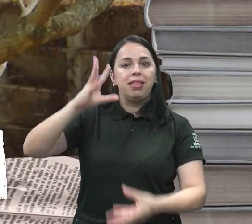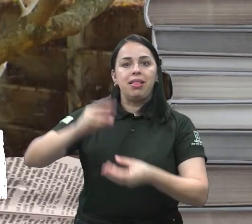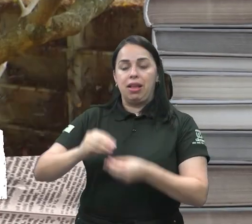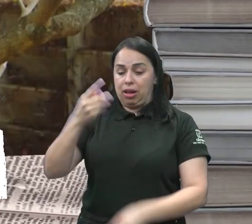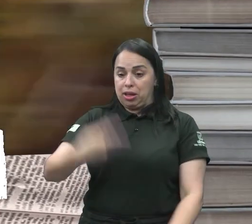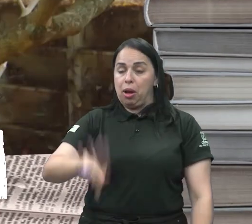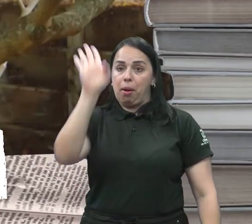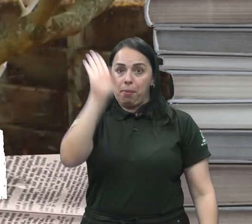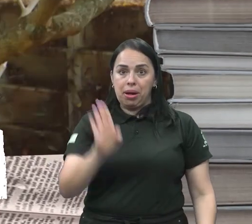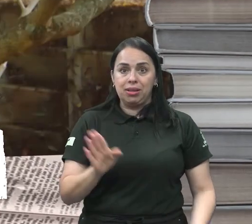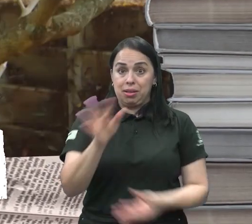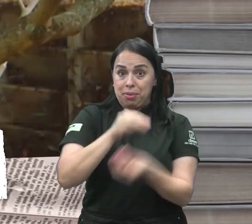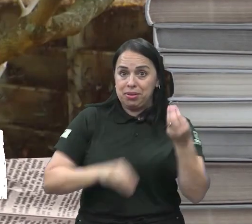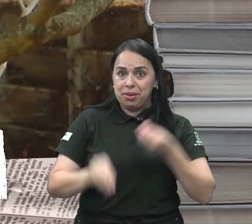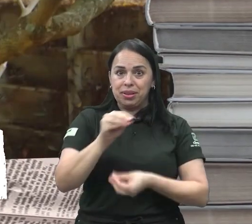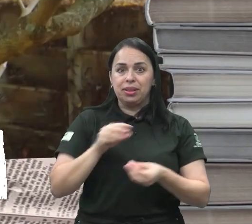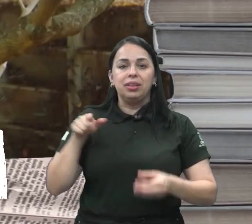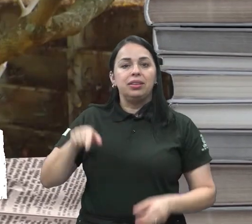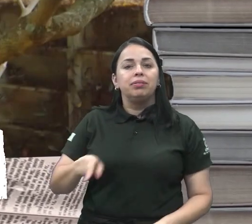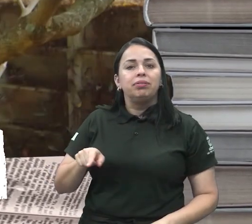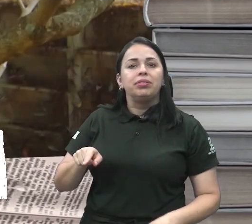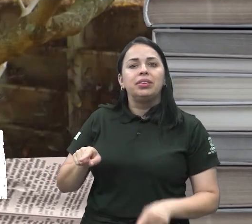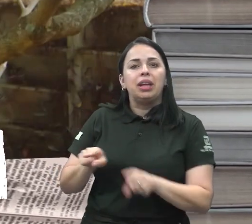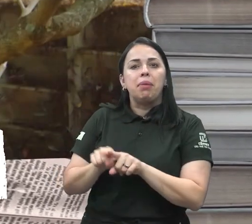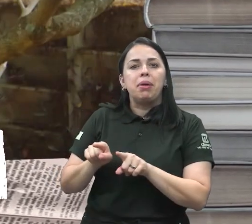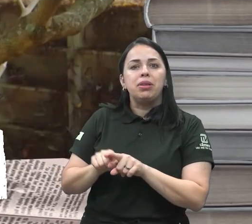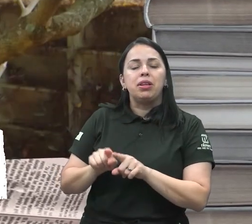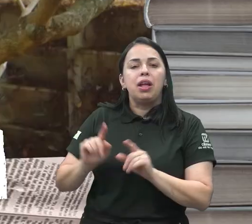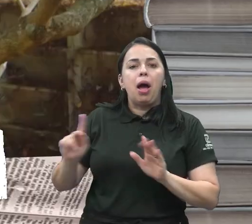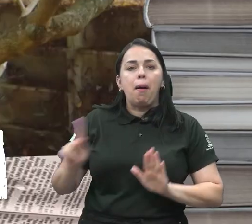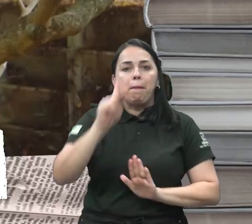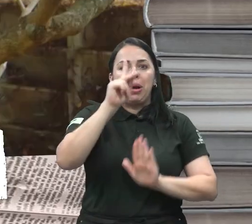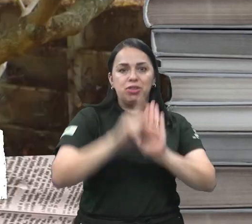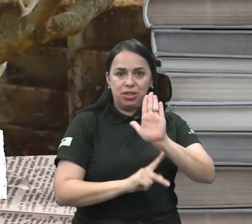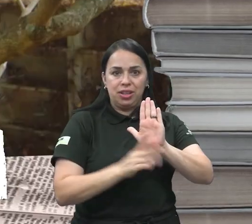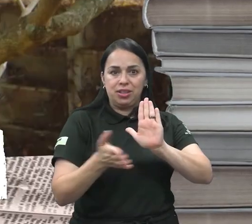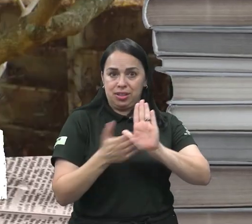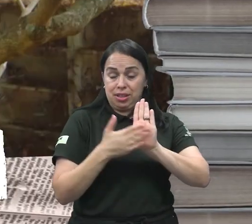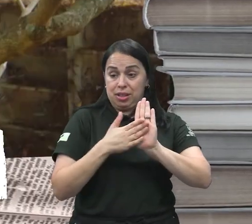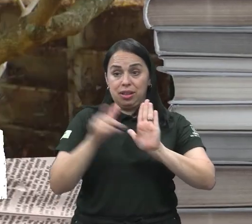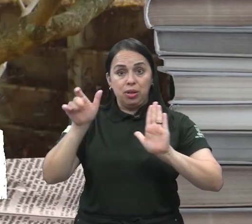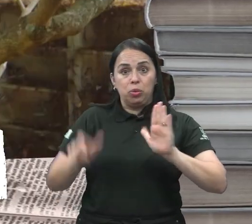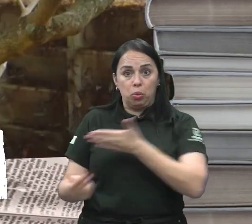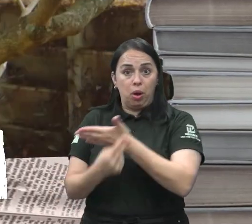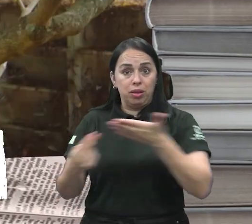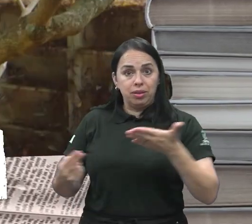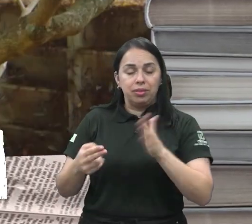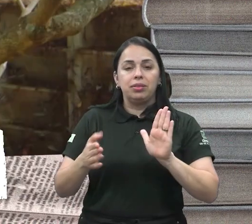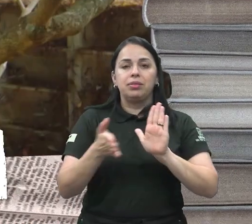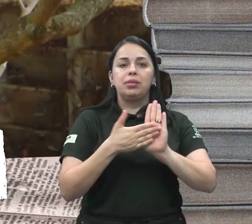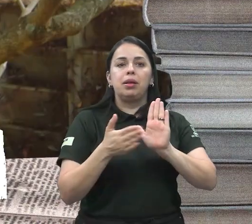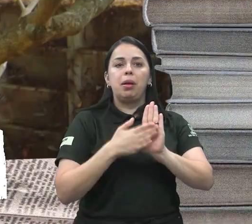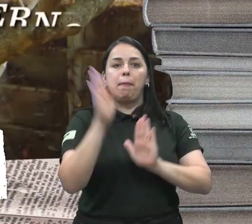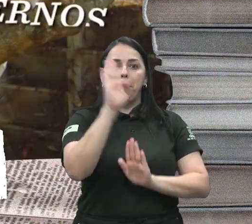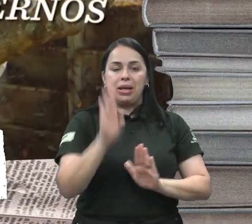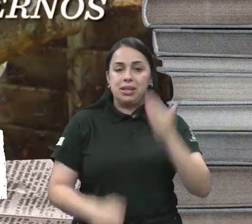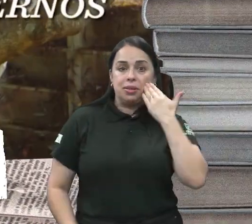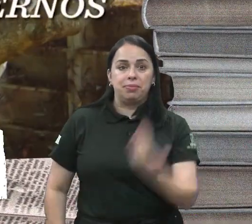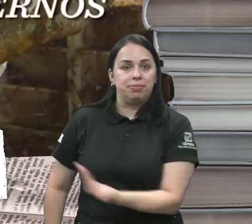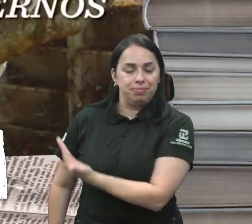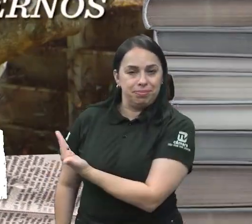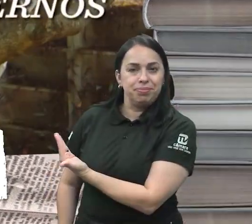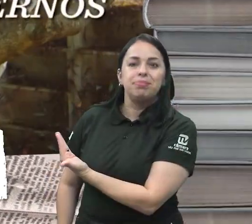nosso país. O Cortiço fez parte de um grande projeto ficcional de Aloysio Azevedo, chamado